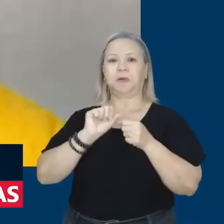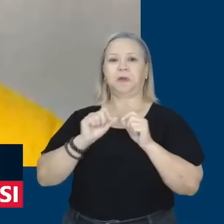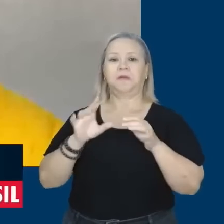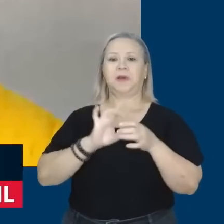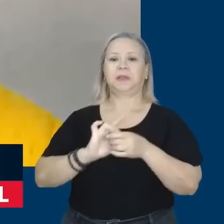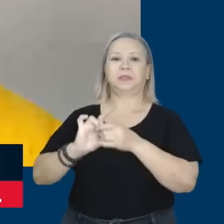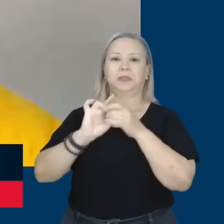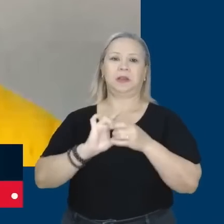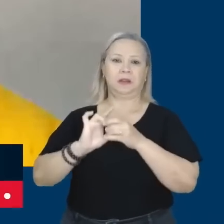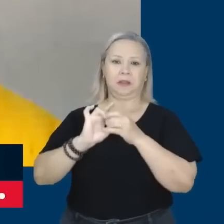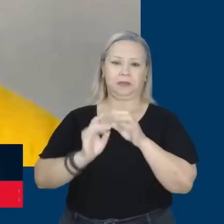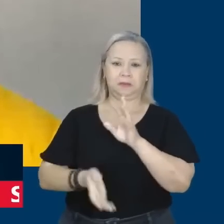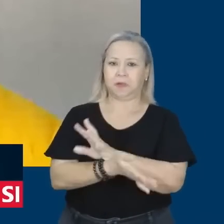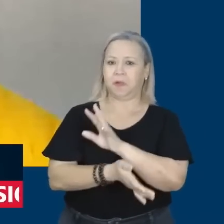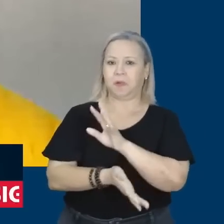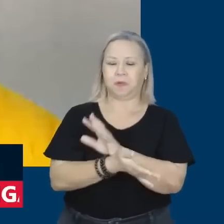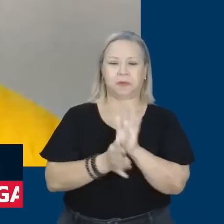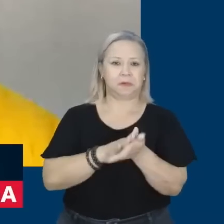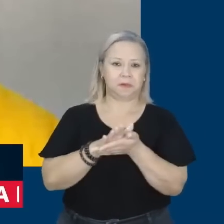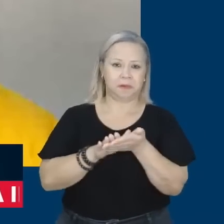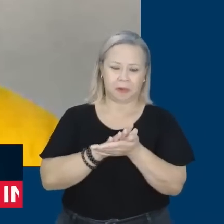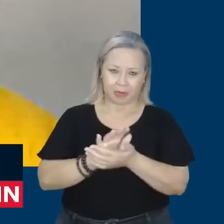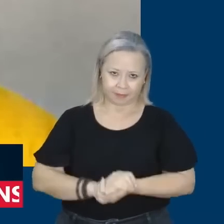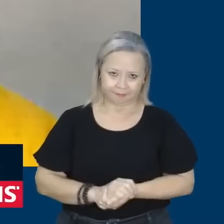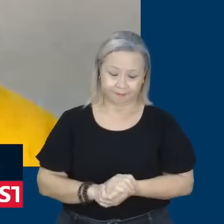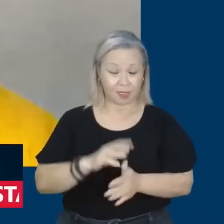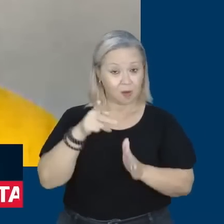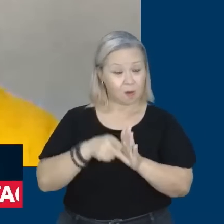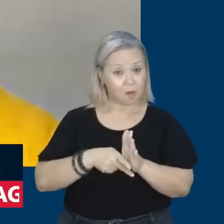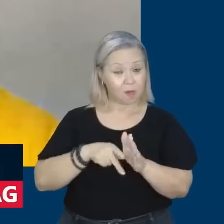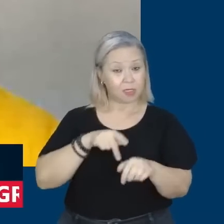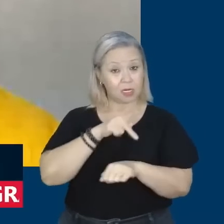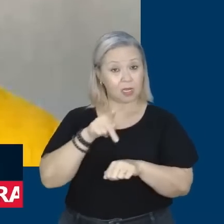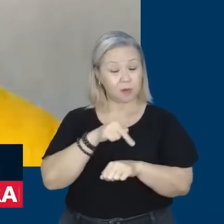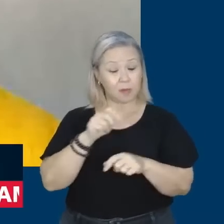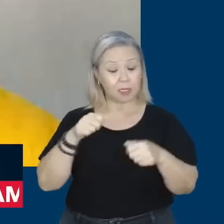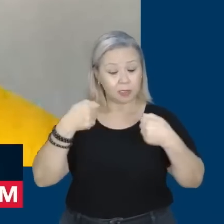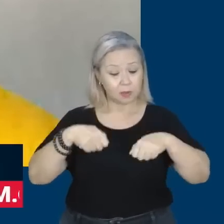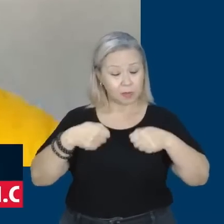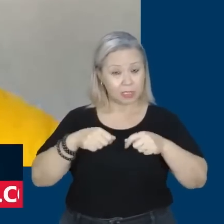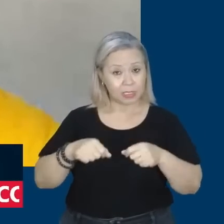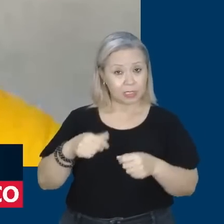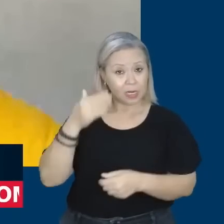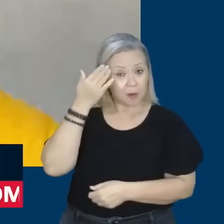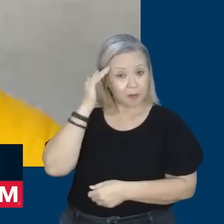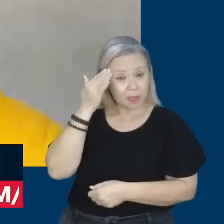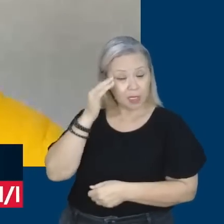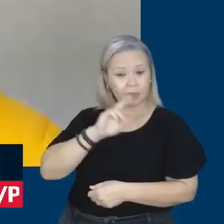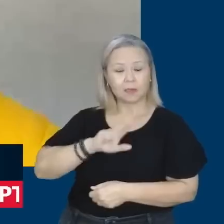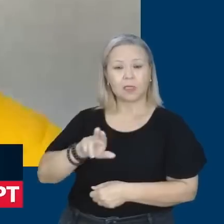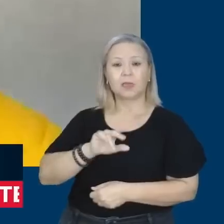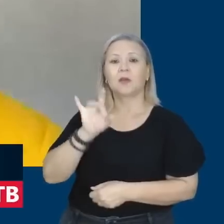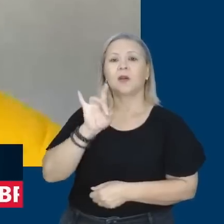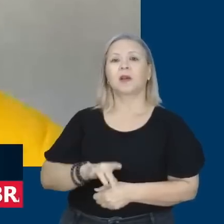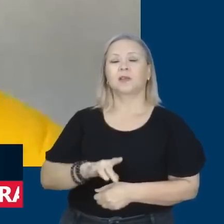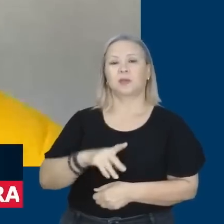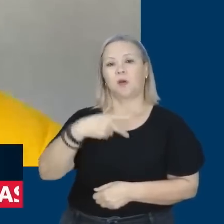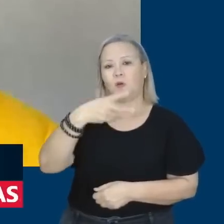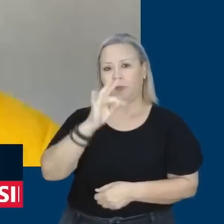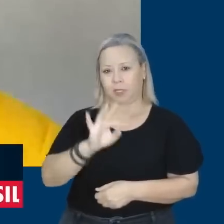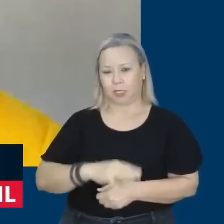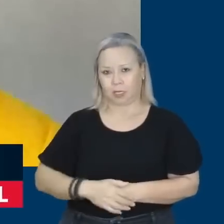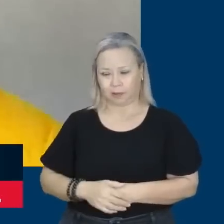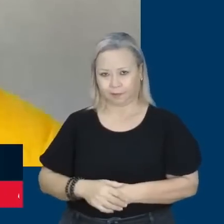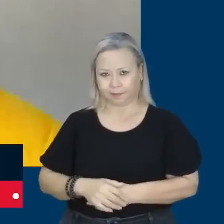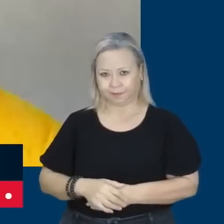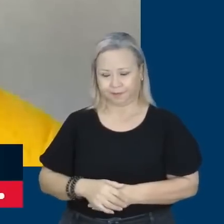alianças. E olha no que deu. É um projeto de um país que a gente precisa compreender que não é só do Partido dos Trabalhadores,